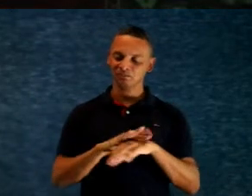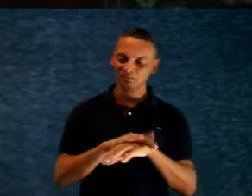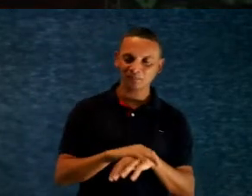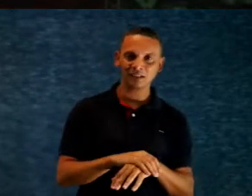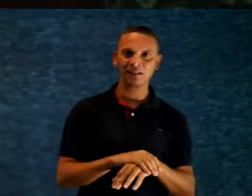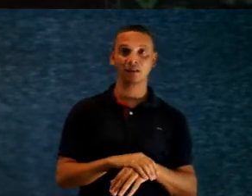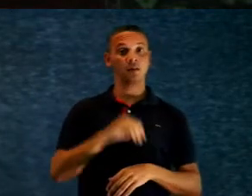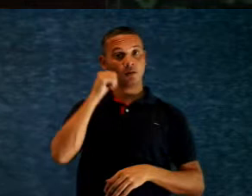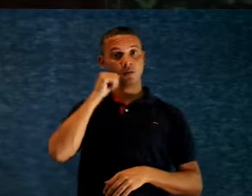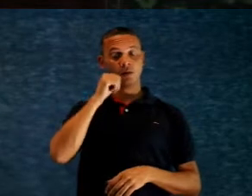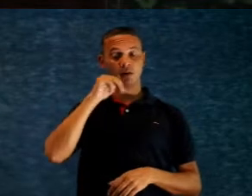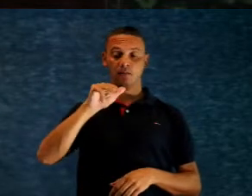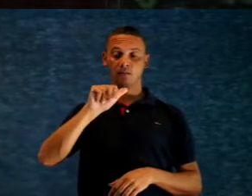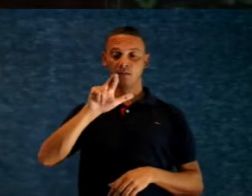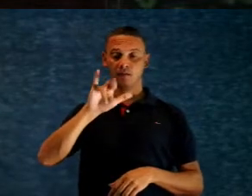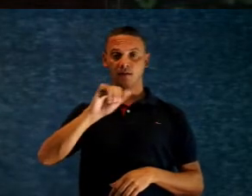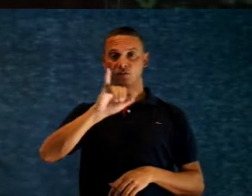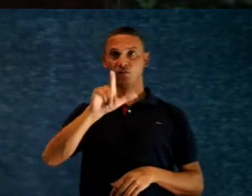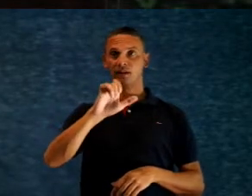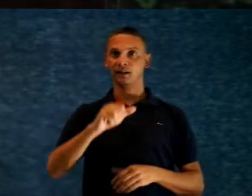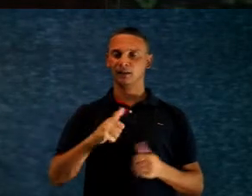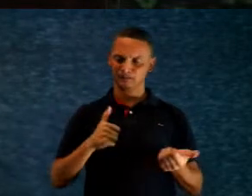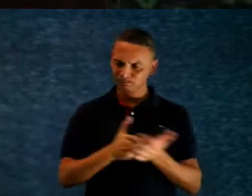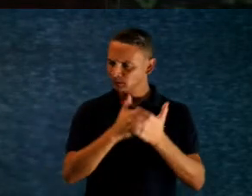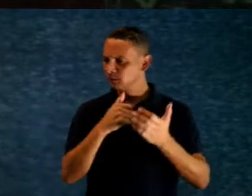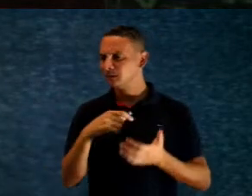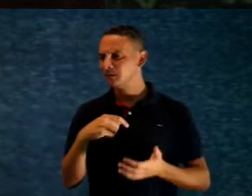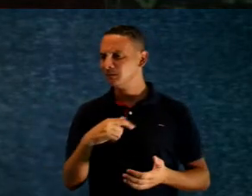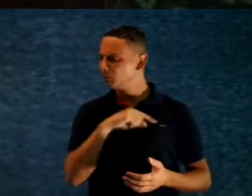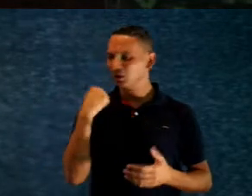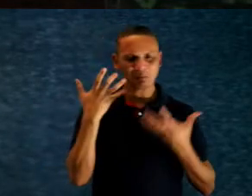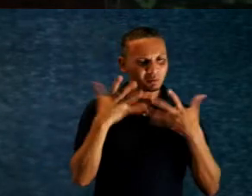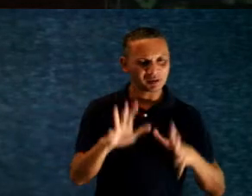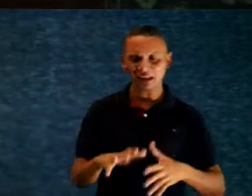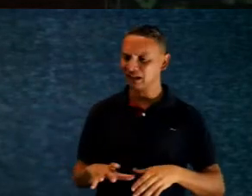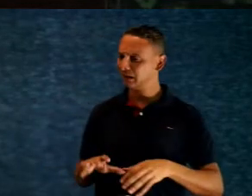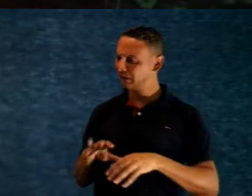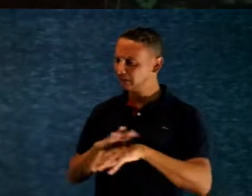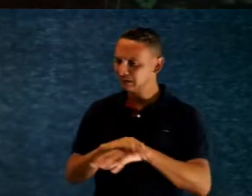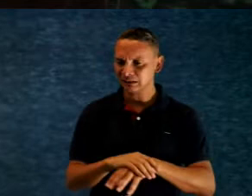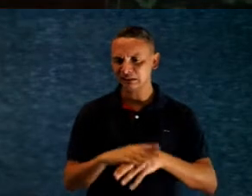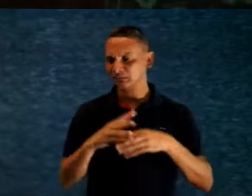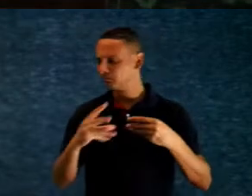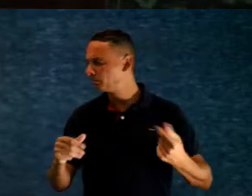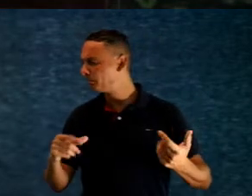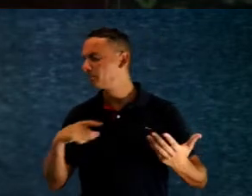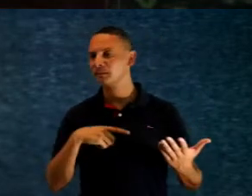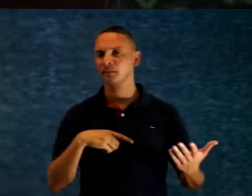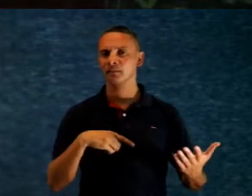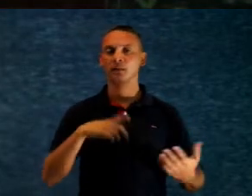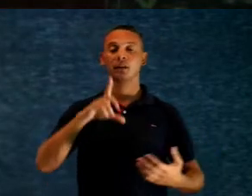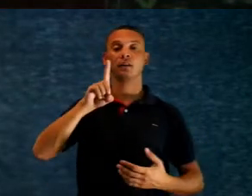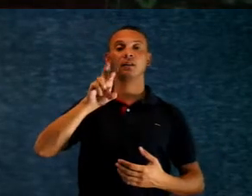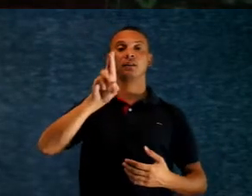lembro em uma das cartas que recebi do Drummond, a Maria Julieta já muito doente e o Drummond arrasado com a situação da